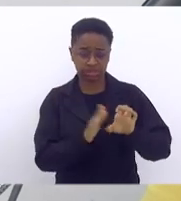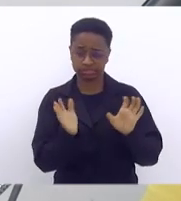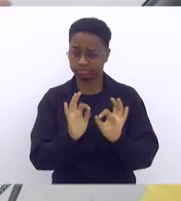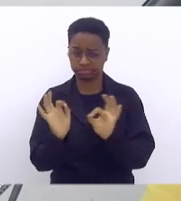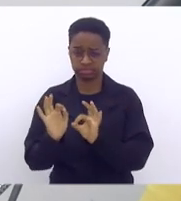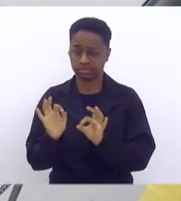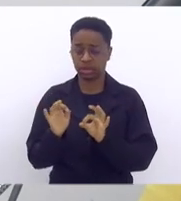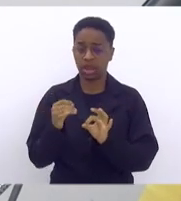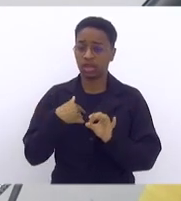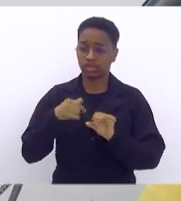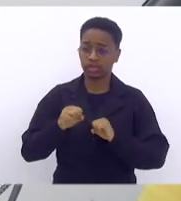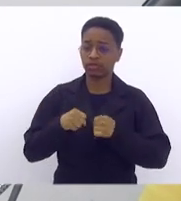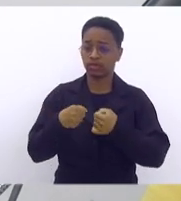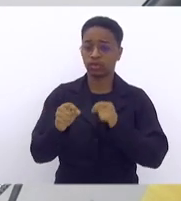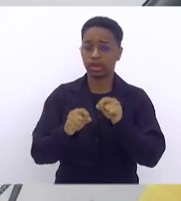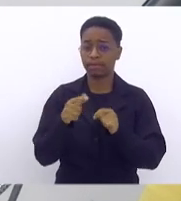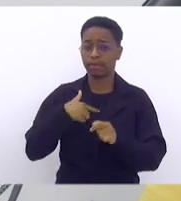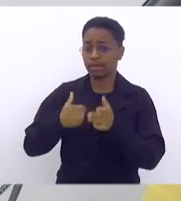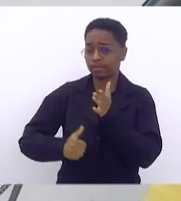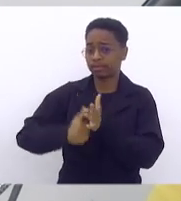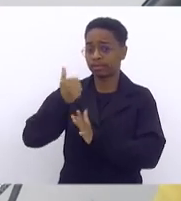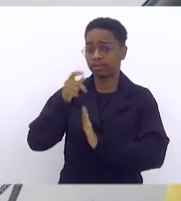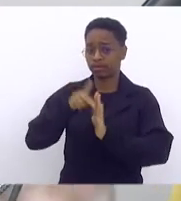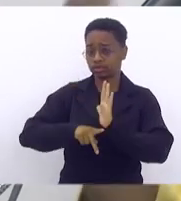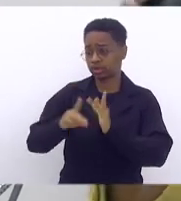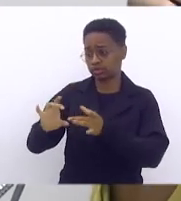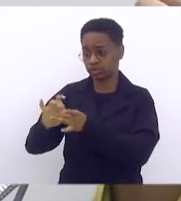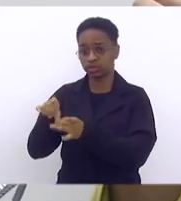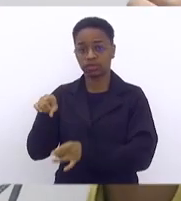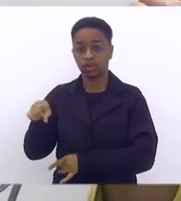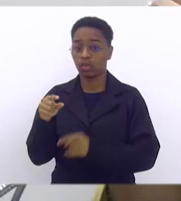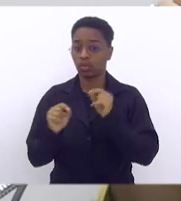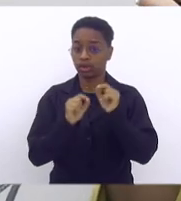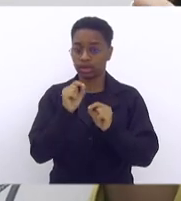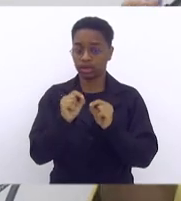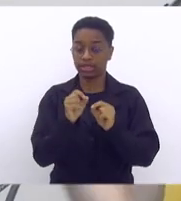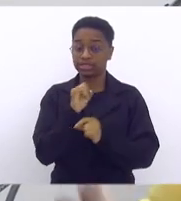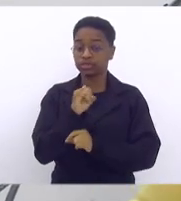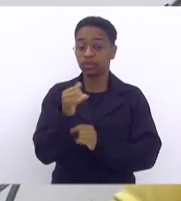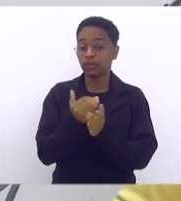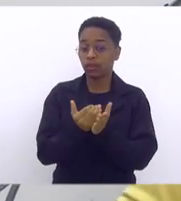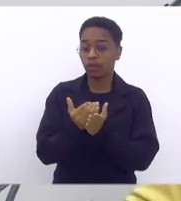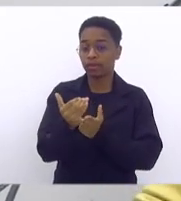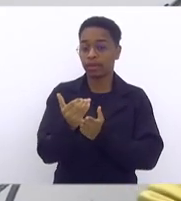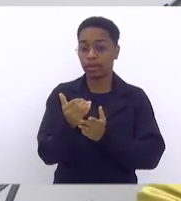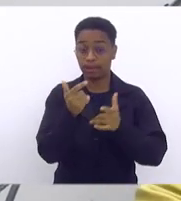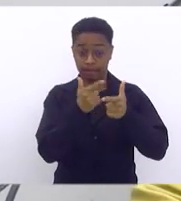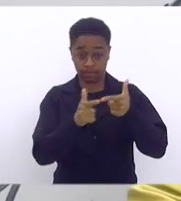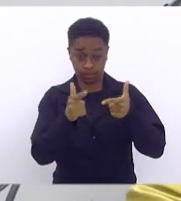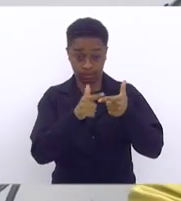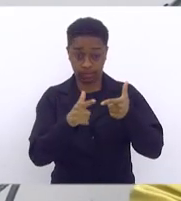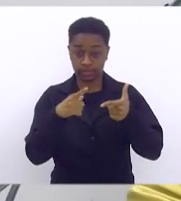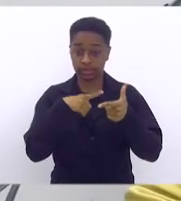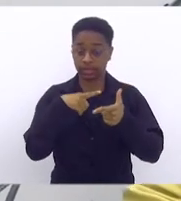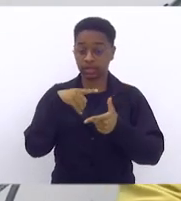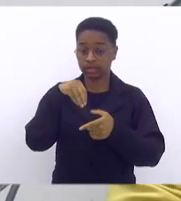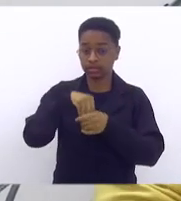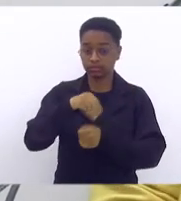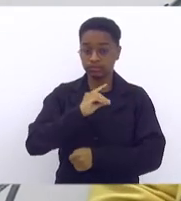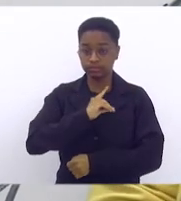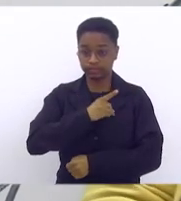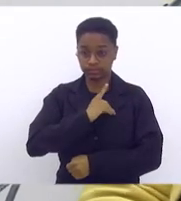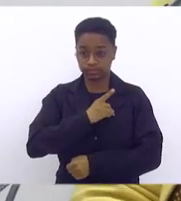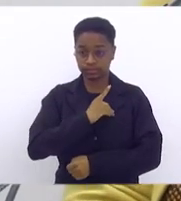que o meu primeiro projeto foi ao lado da senhora. É isso. É quando você começa a levar um problema que existe dentro das